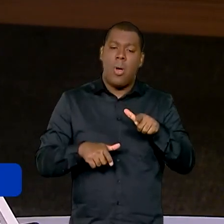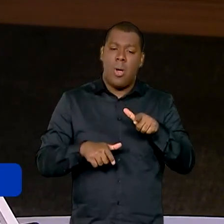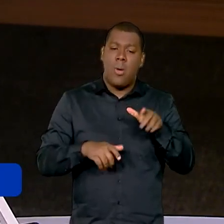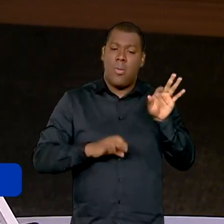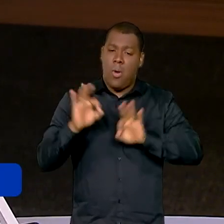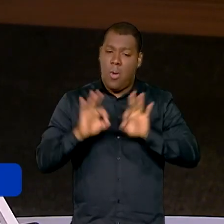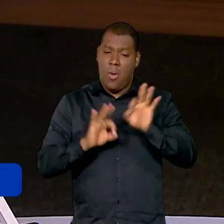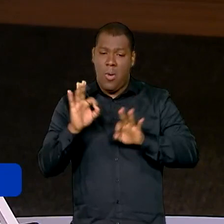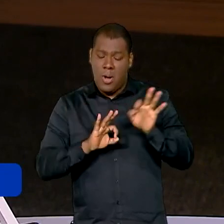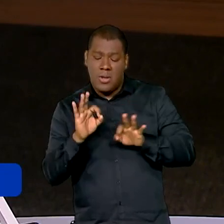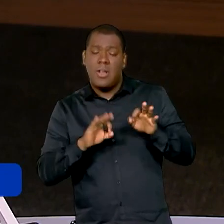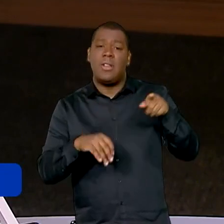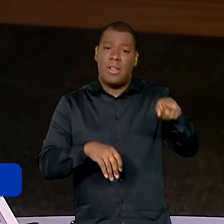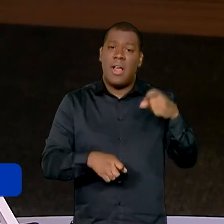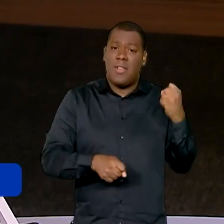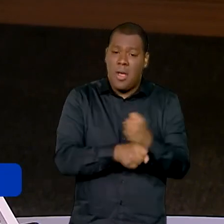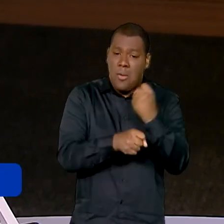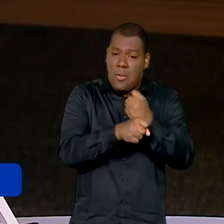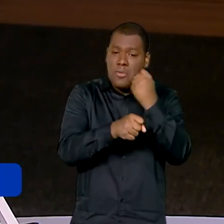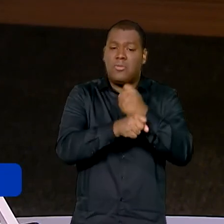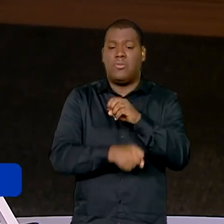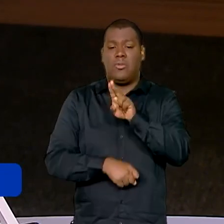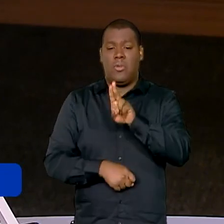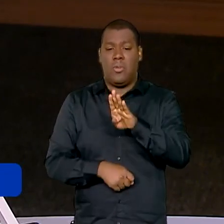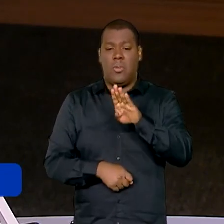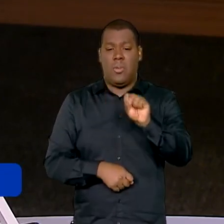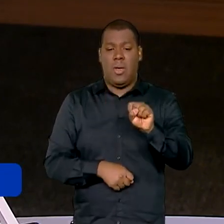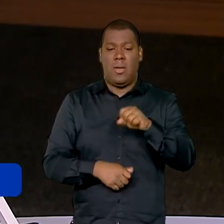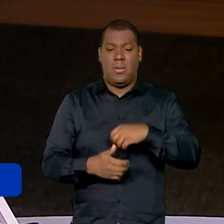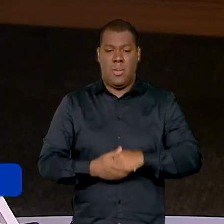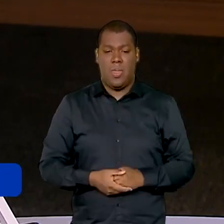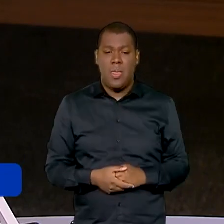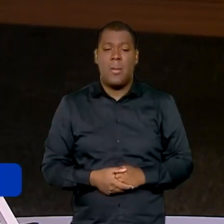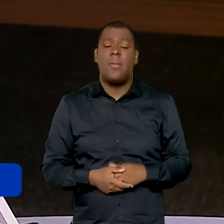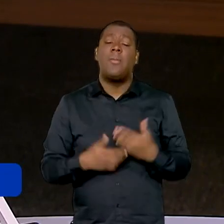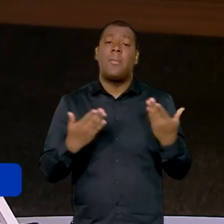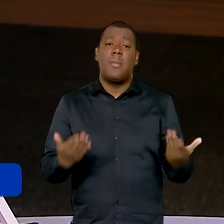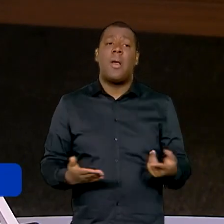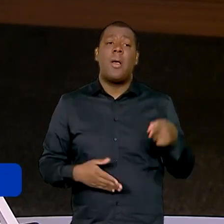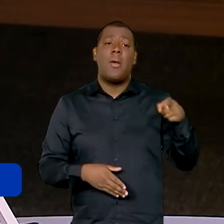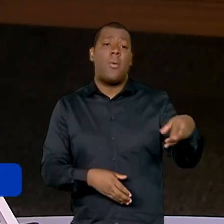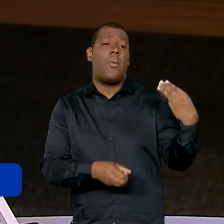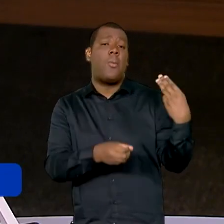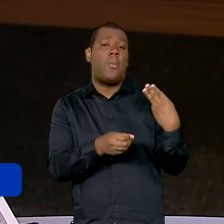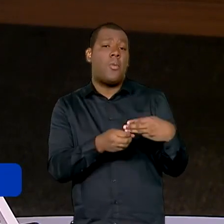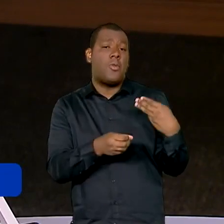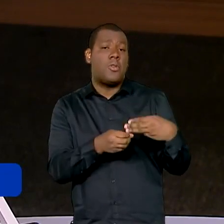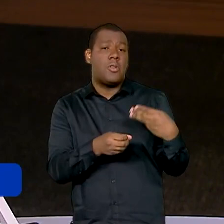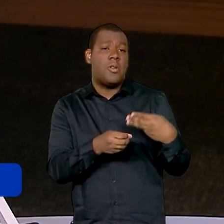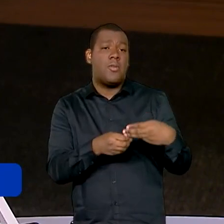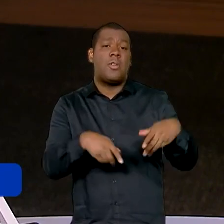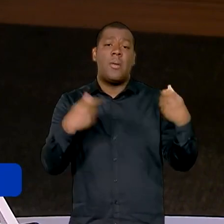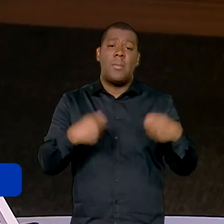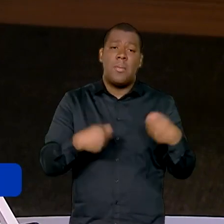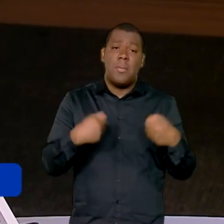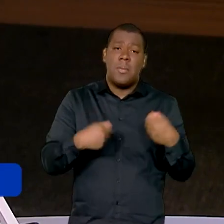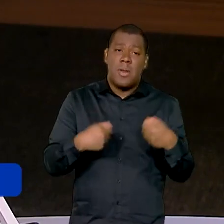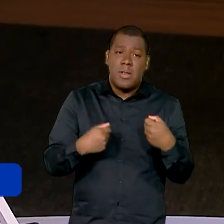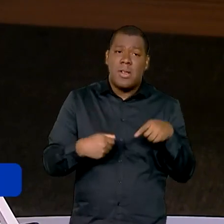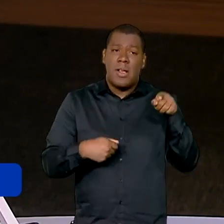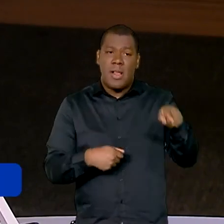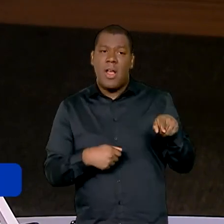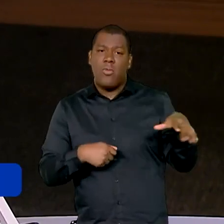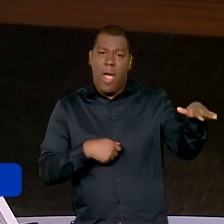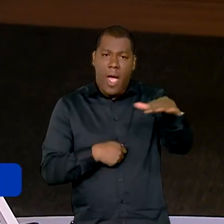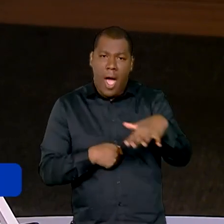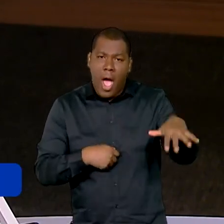foram habilitados, porque a condição era que o município indicasse e comprovasse a existência do terreno.